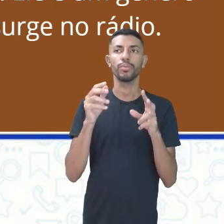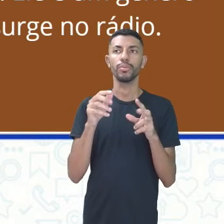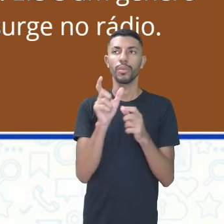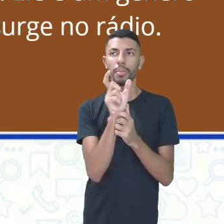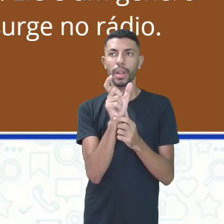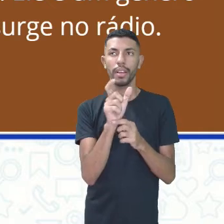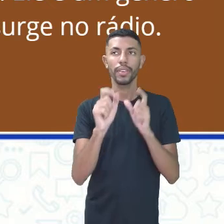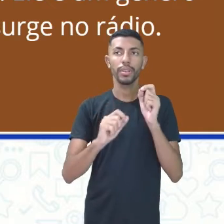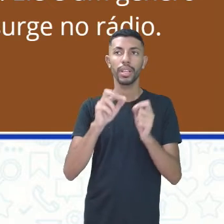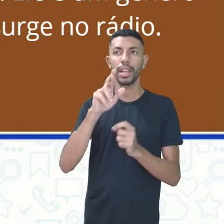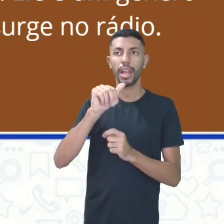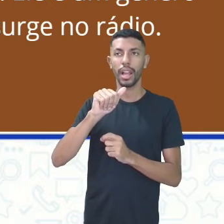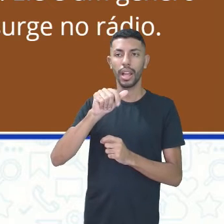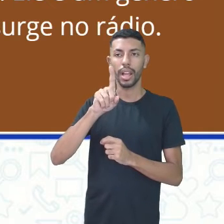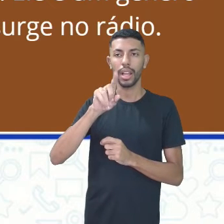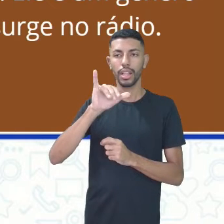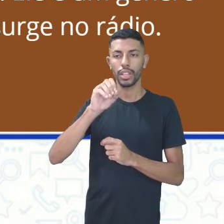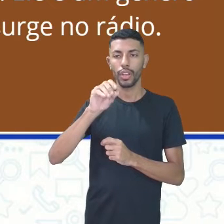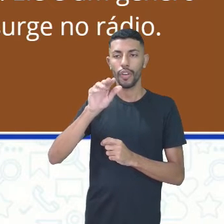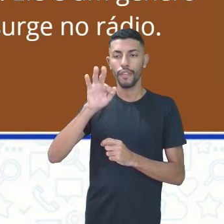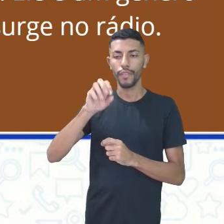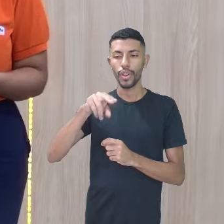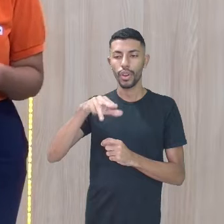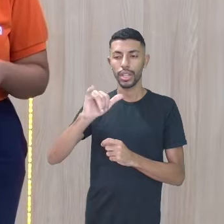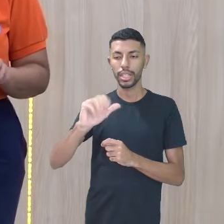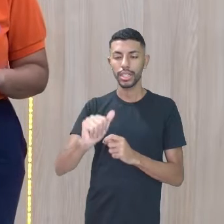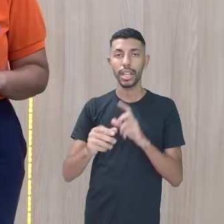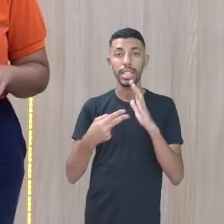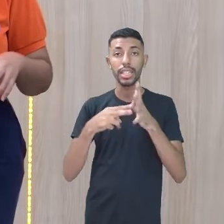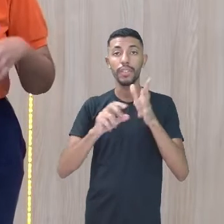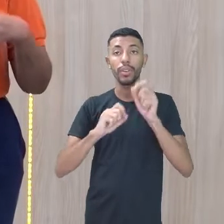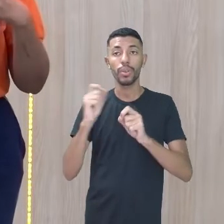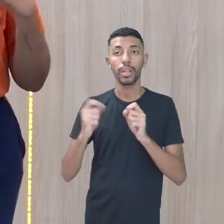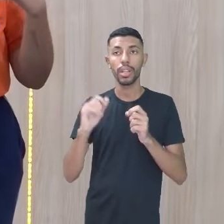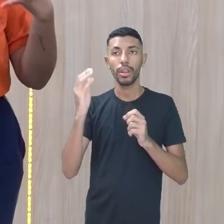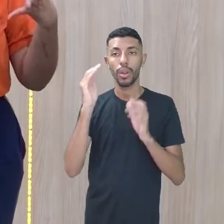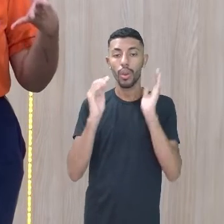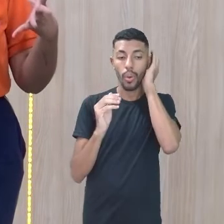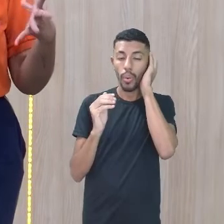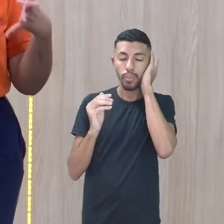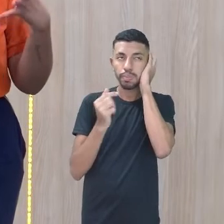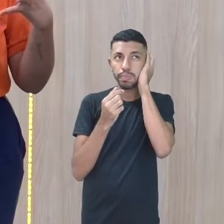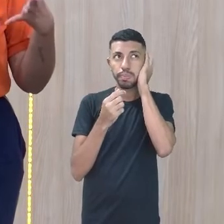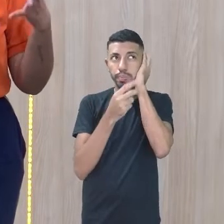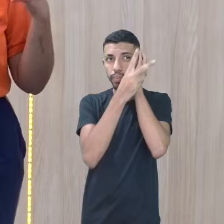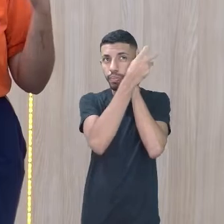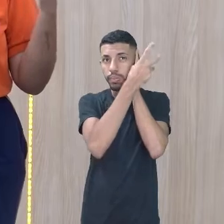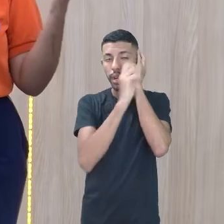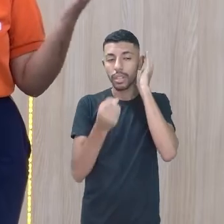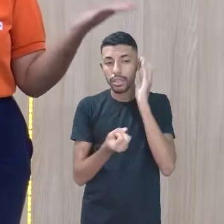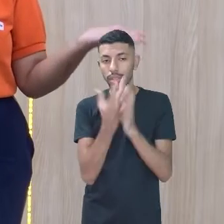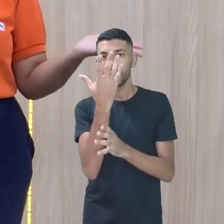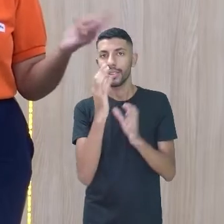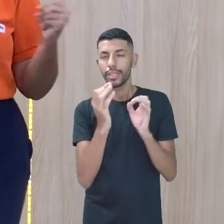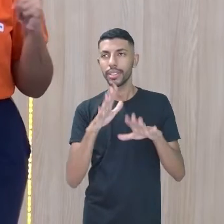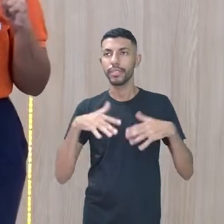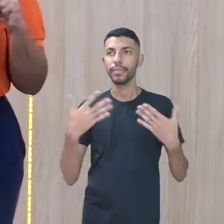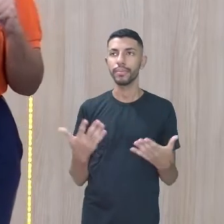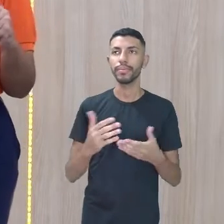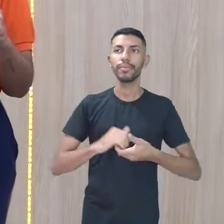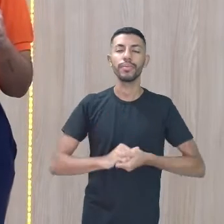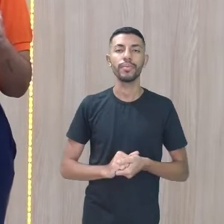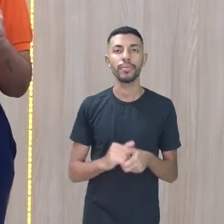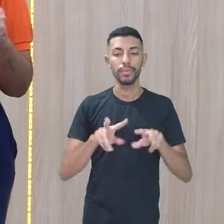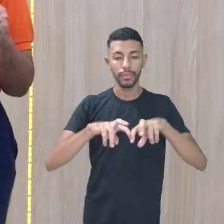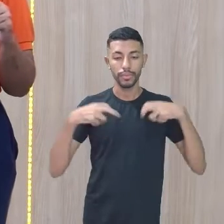é importada para as salas de aulas, para os seminários, para as grandes discussões e debates na academia.